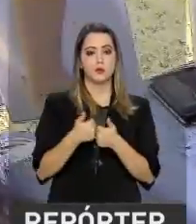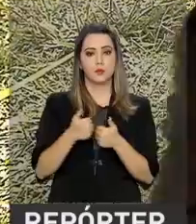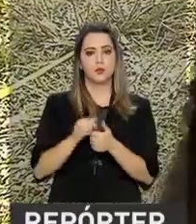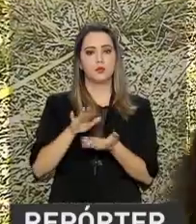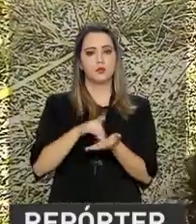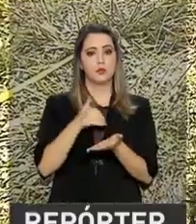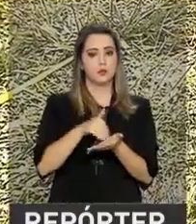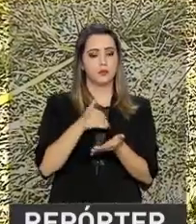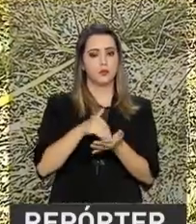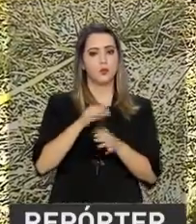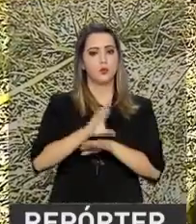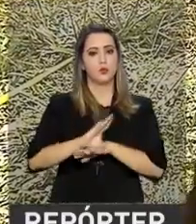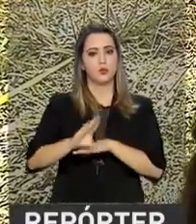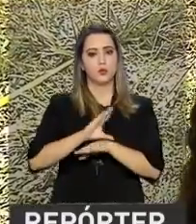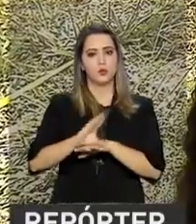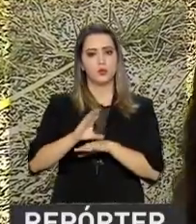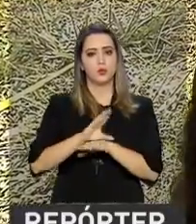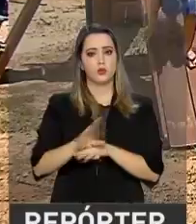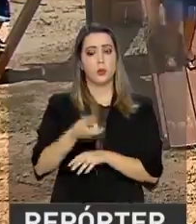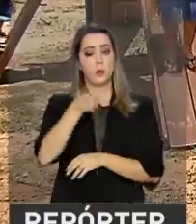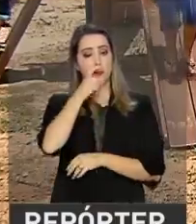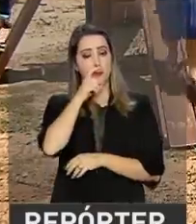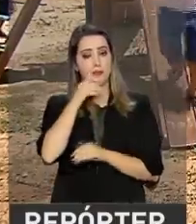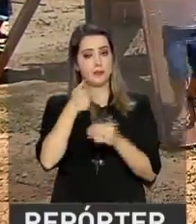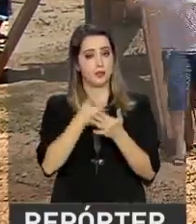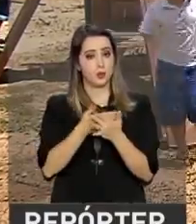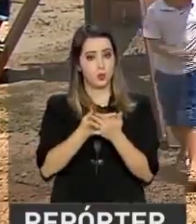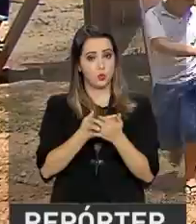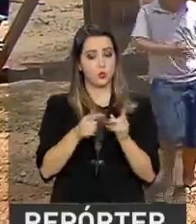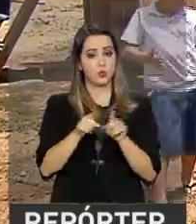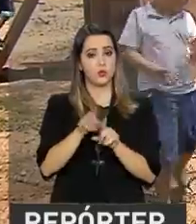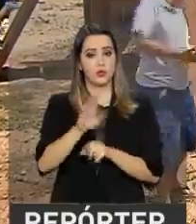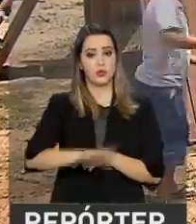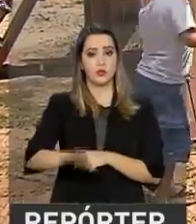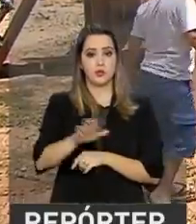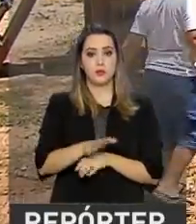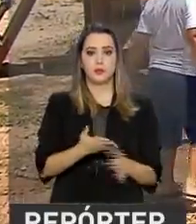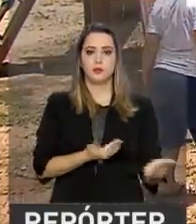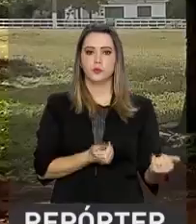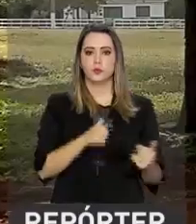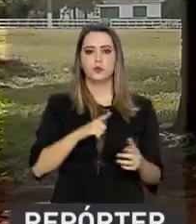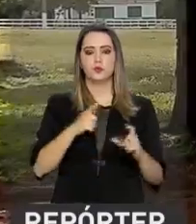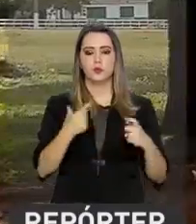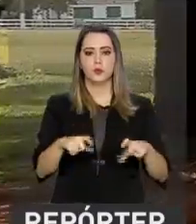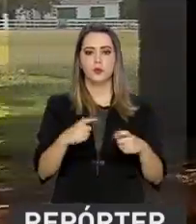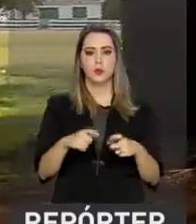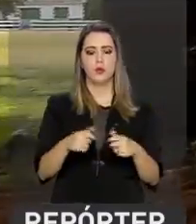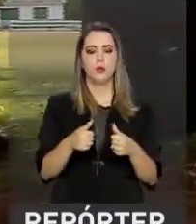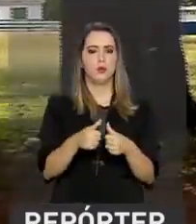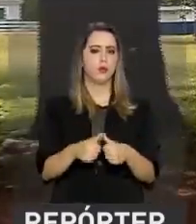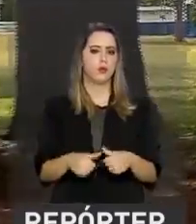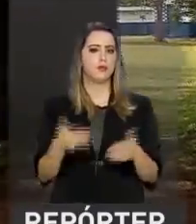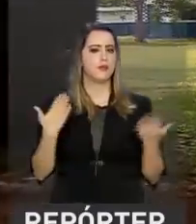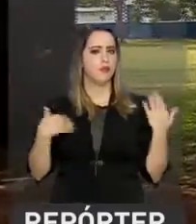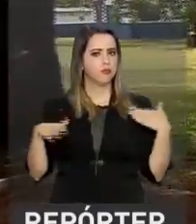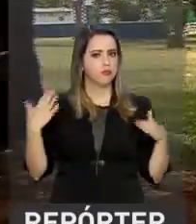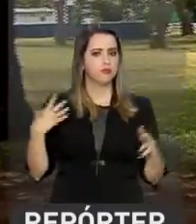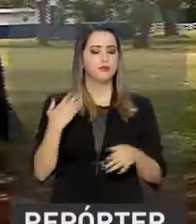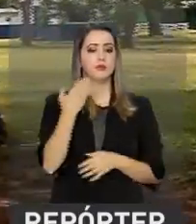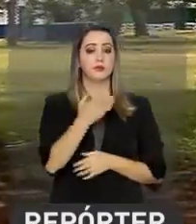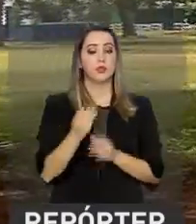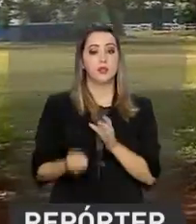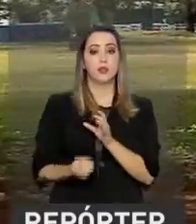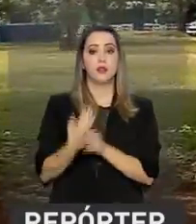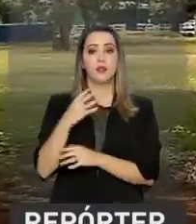inscrever para os cursos enquanto os pais estudam crianças e jovens têm um espaço pra ficar na área ambiental ações como a criação